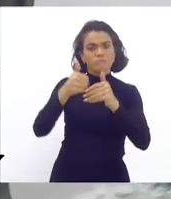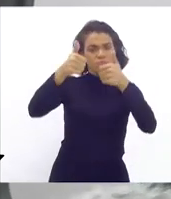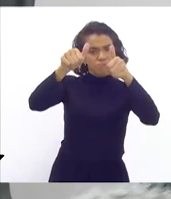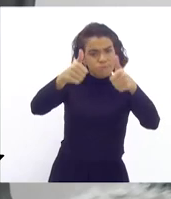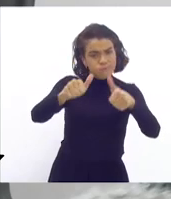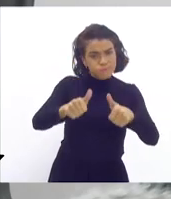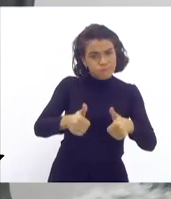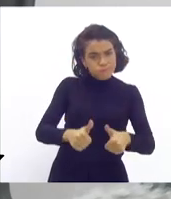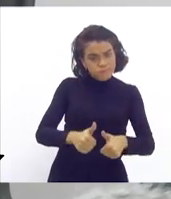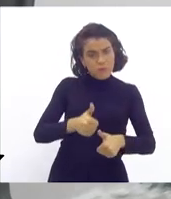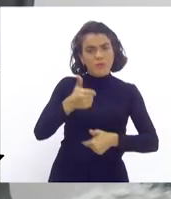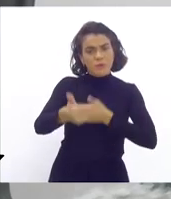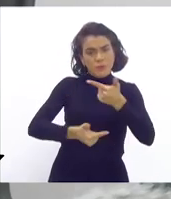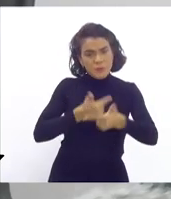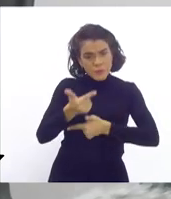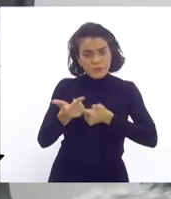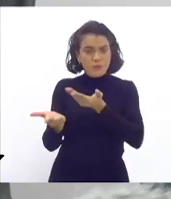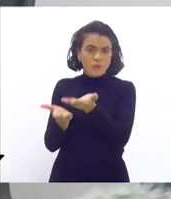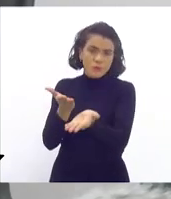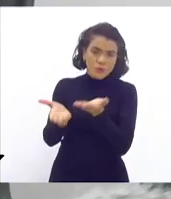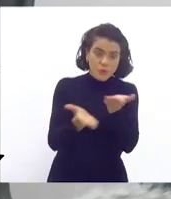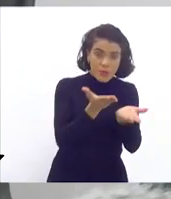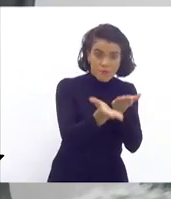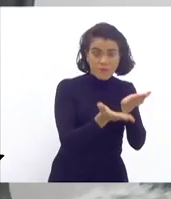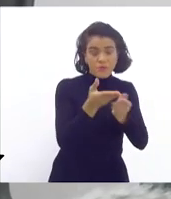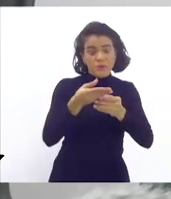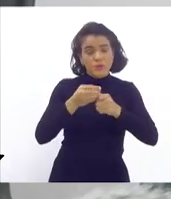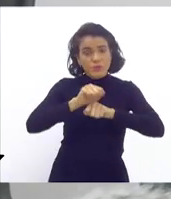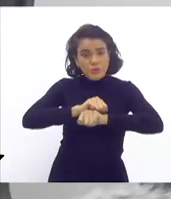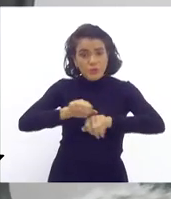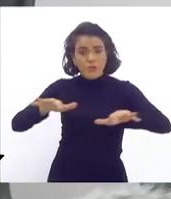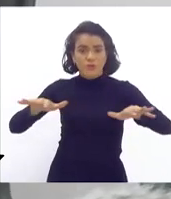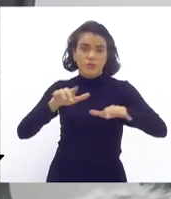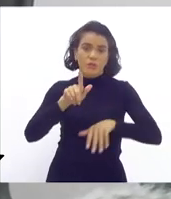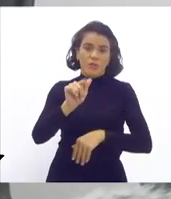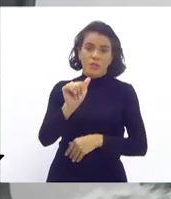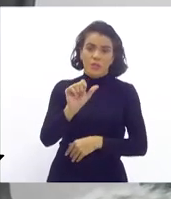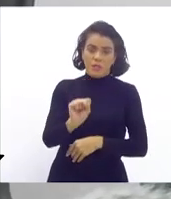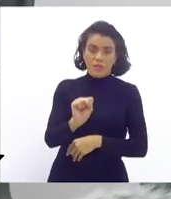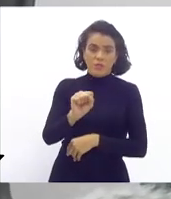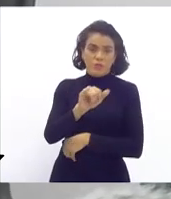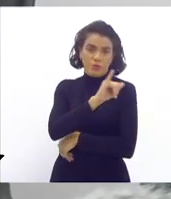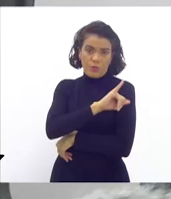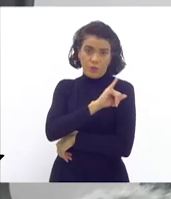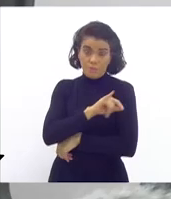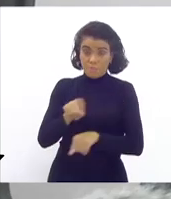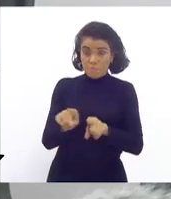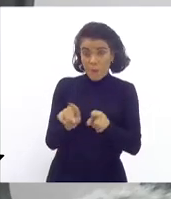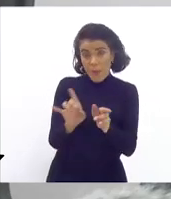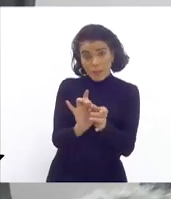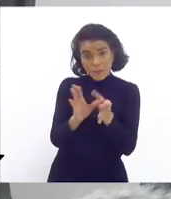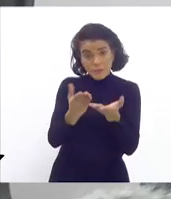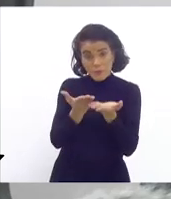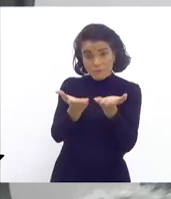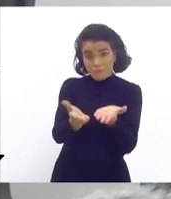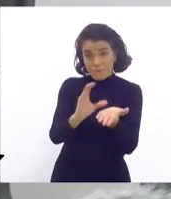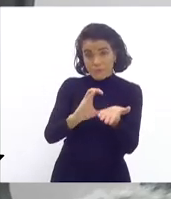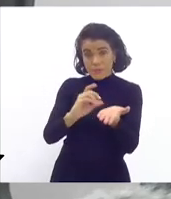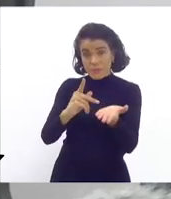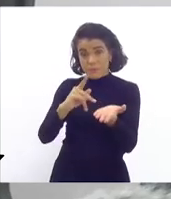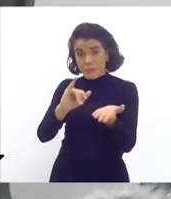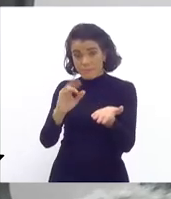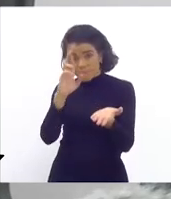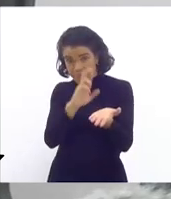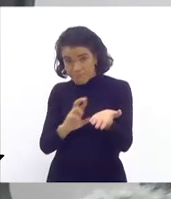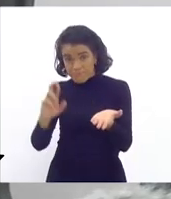do desempenho dos serviços prestados pela companhia distribuidora de gás no Rio de Janeiro e se coloca inteira de Exposição desta CPI sendo assim